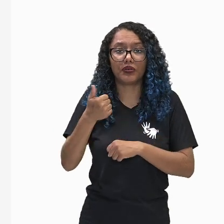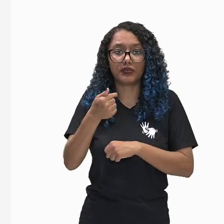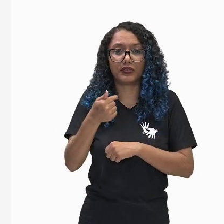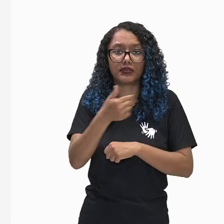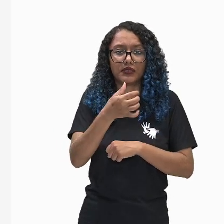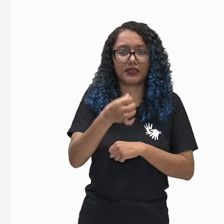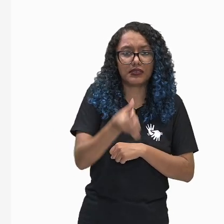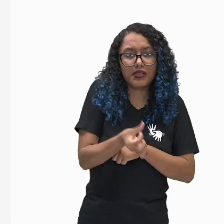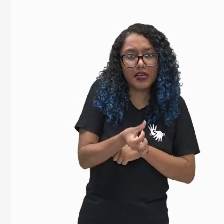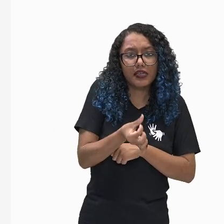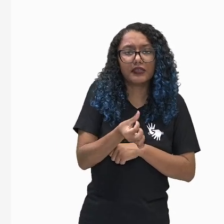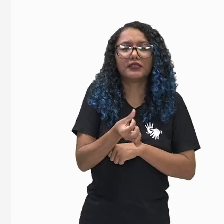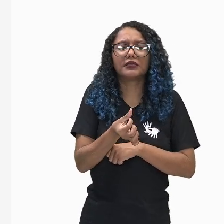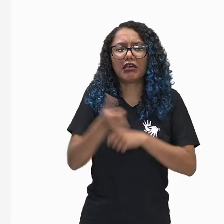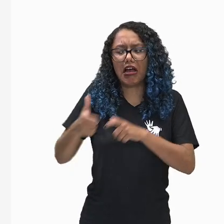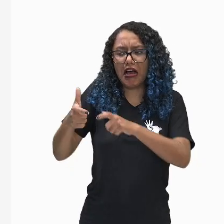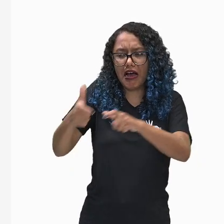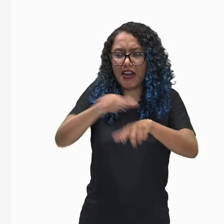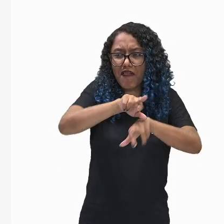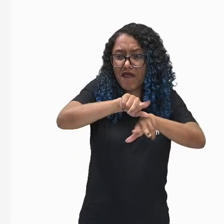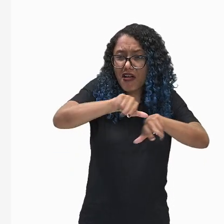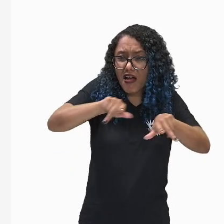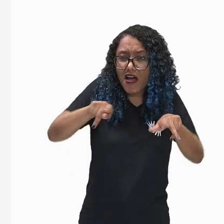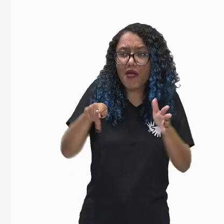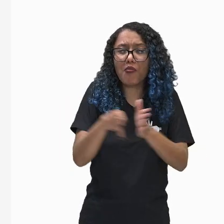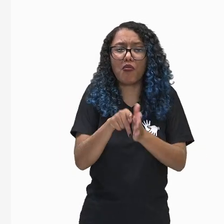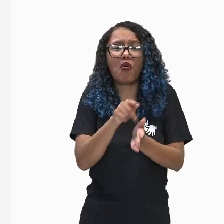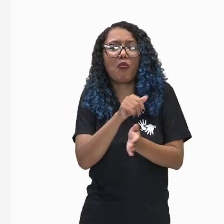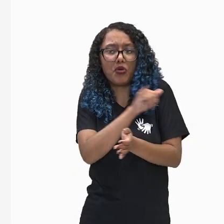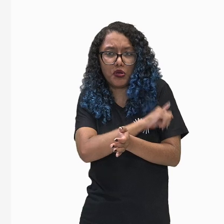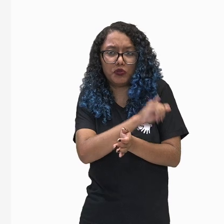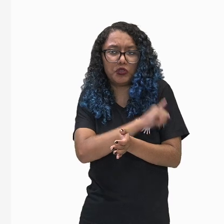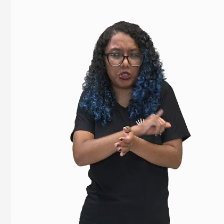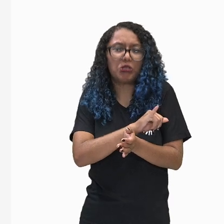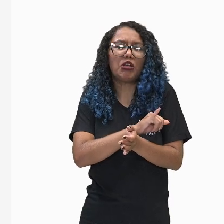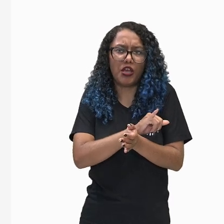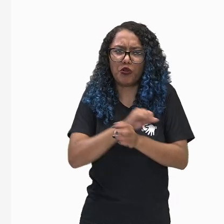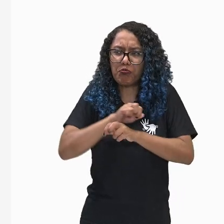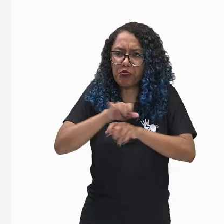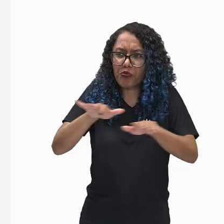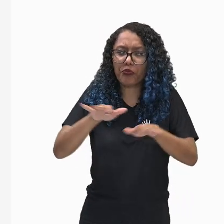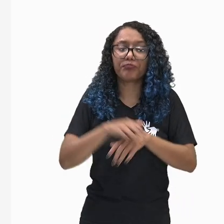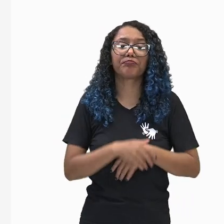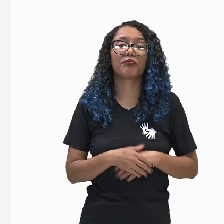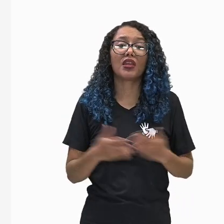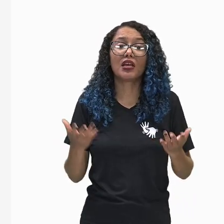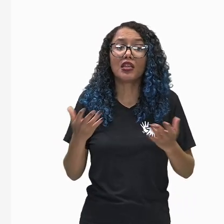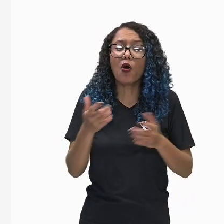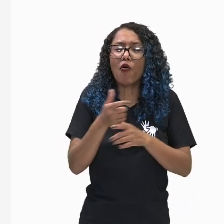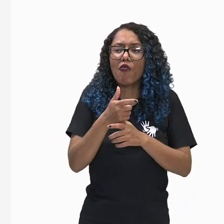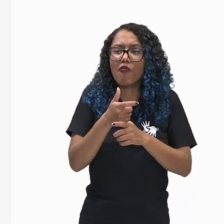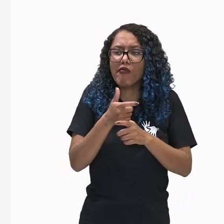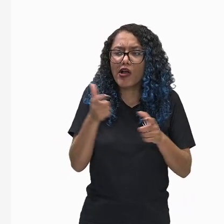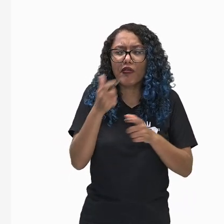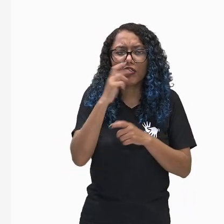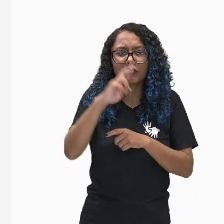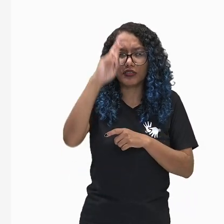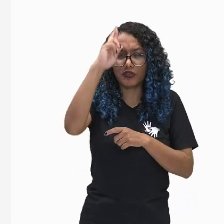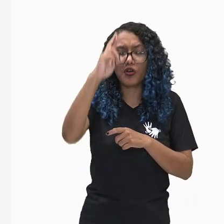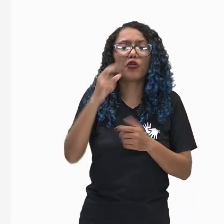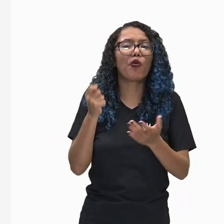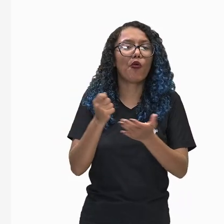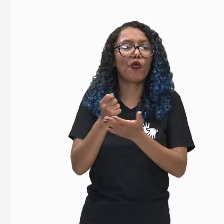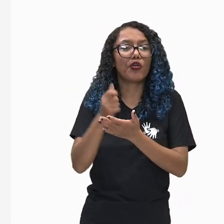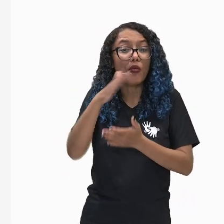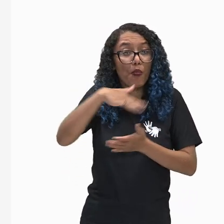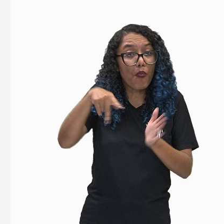do Corcovado, Jacarepaguá e Tijuca. Muitos senhores de terra do Nordeste compravam fazenda do Rio de Janeiro.